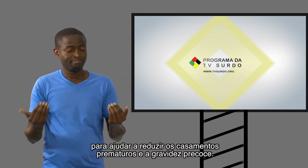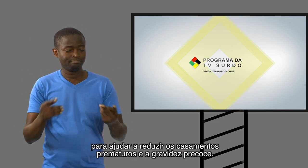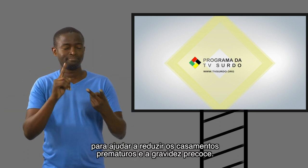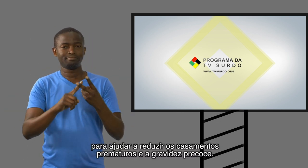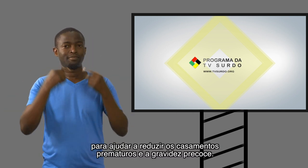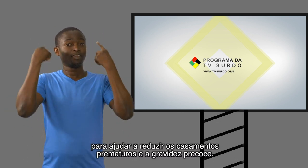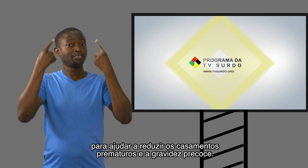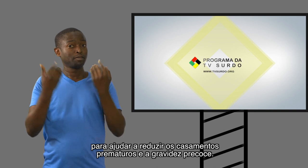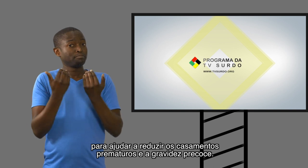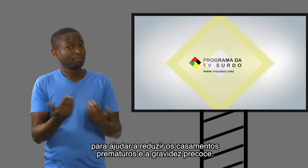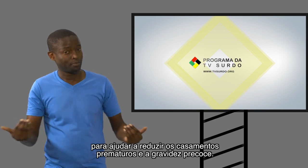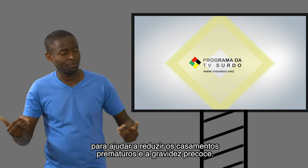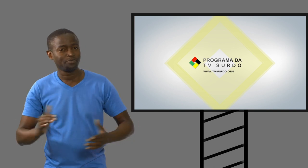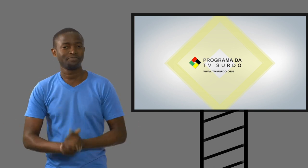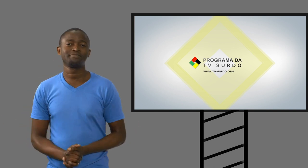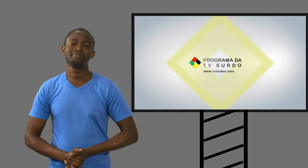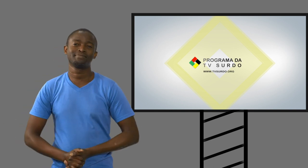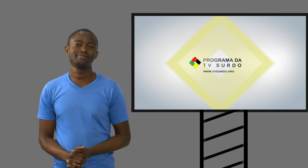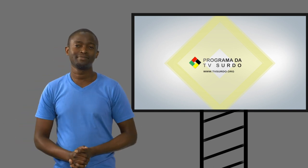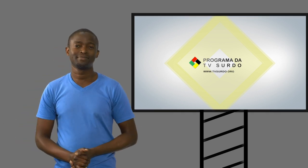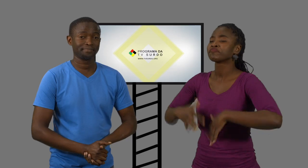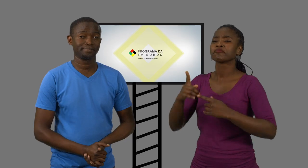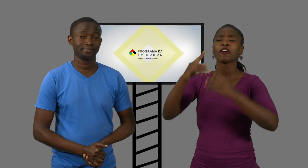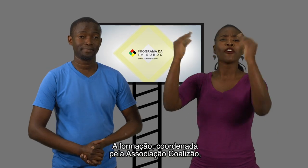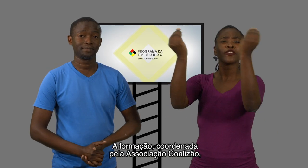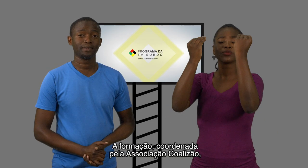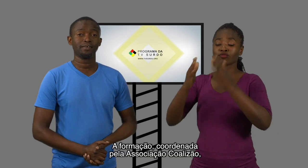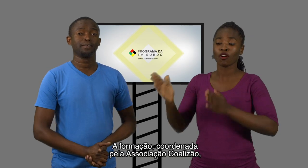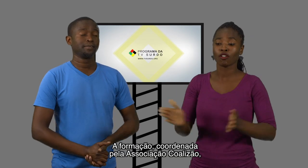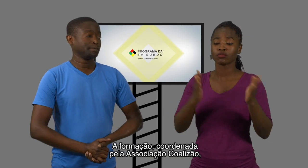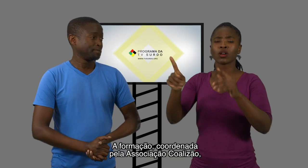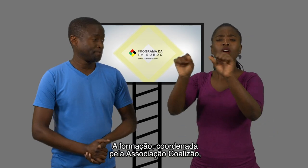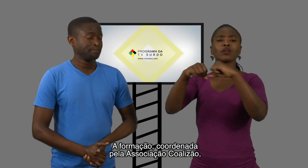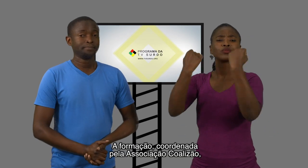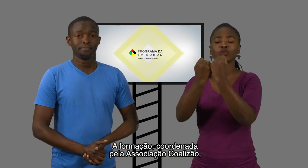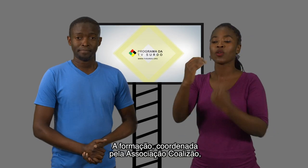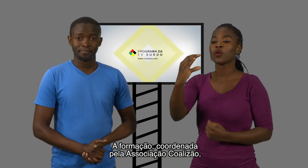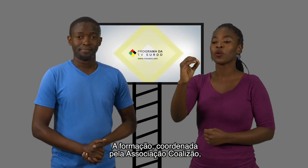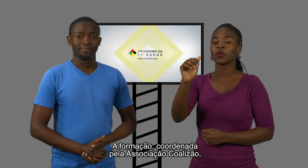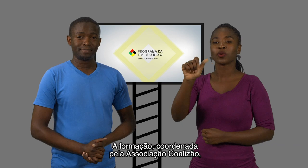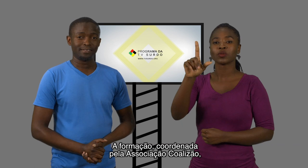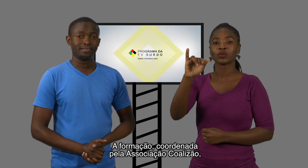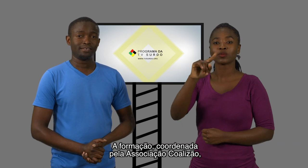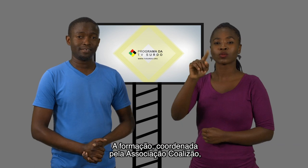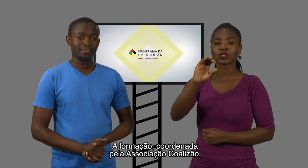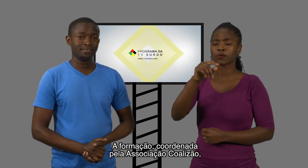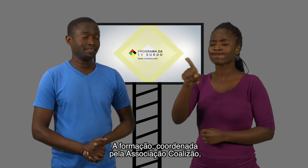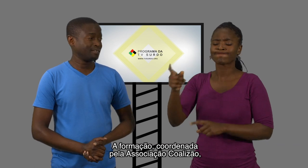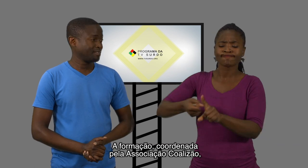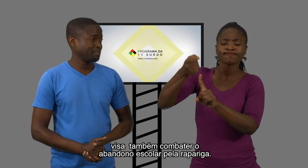prematuros e a gravidez precoce. A formação, coordenada pela Associação